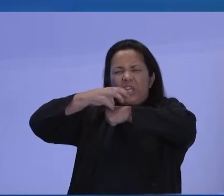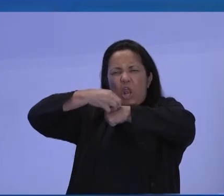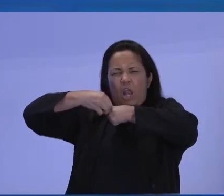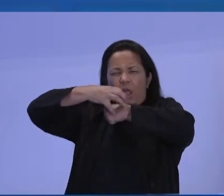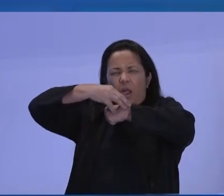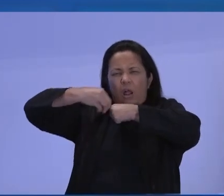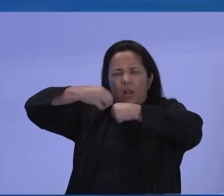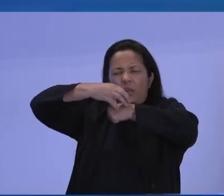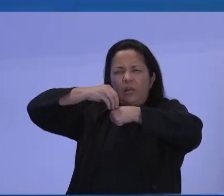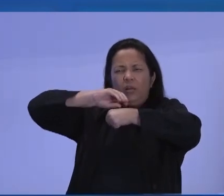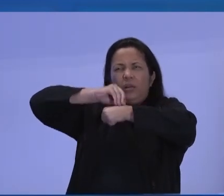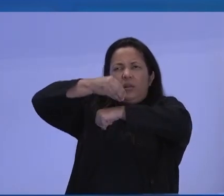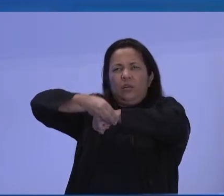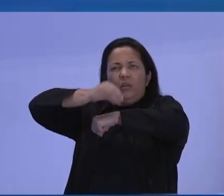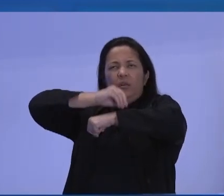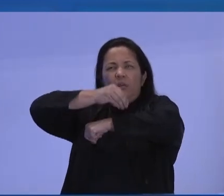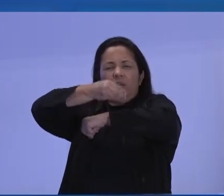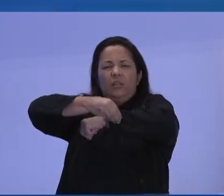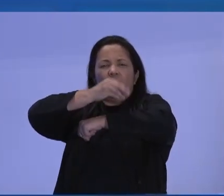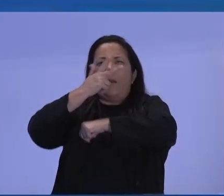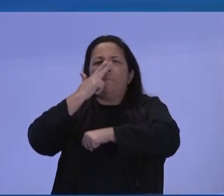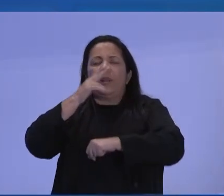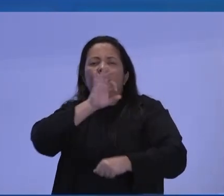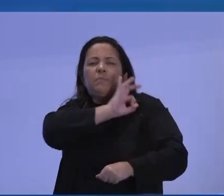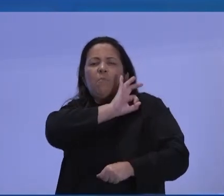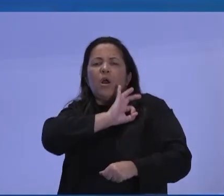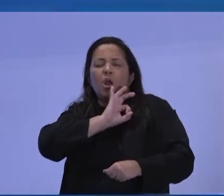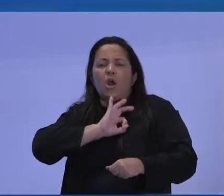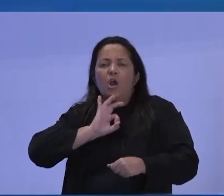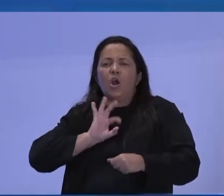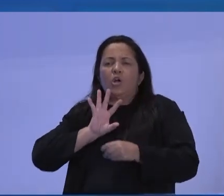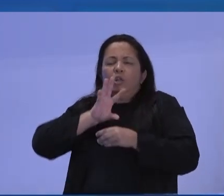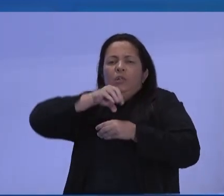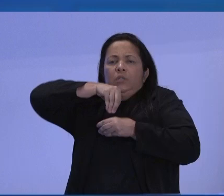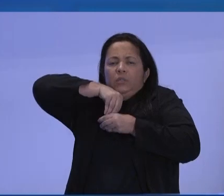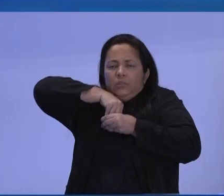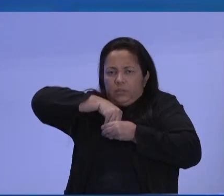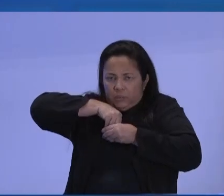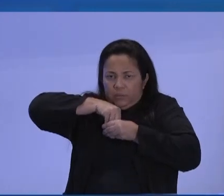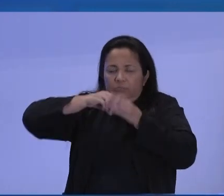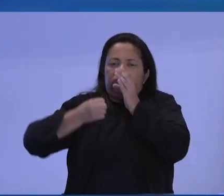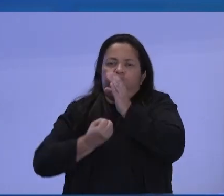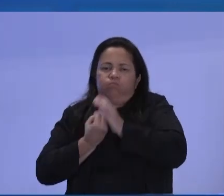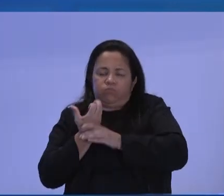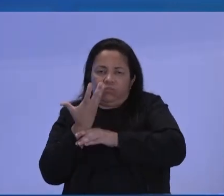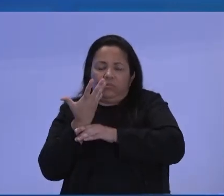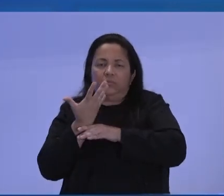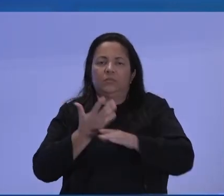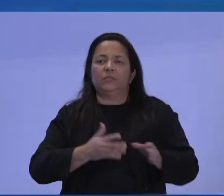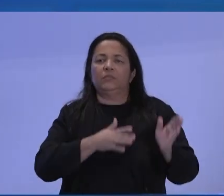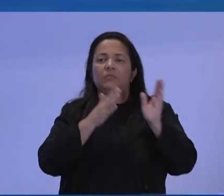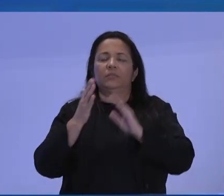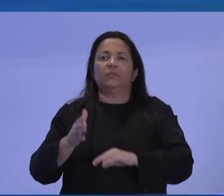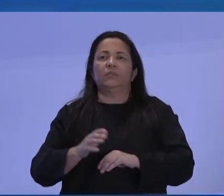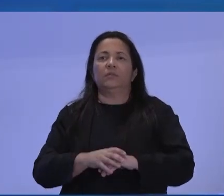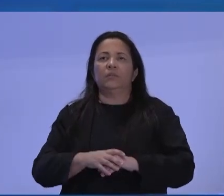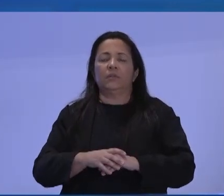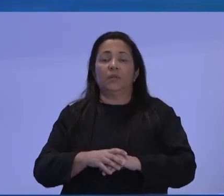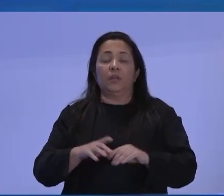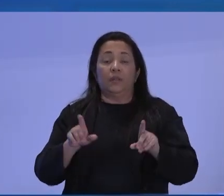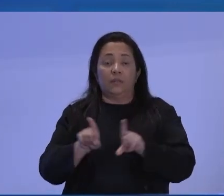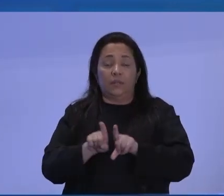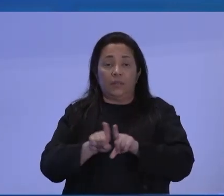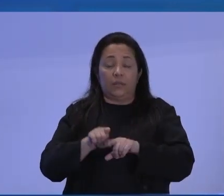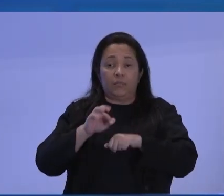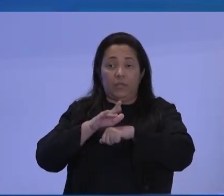descamação, formando uma mancha hipocrômica, muitas vezes com eritema central. A pitiríase vesicolor, que é uma